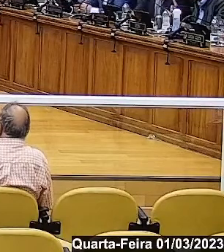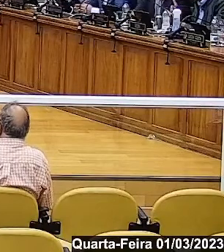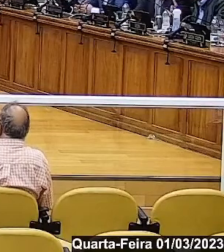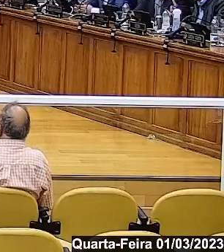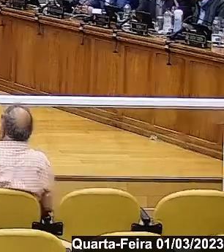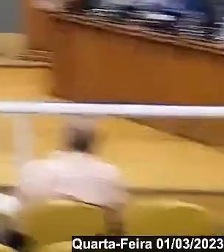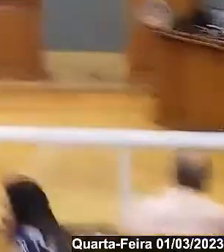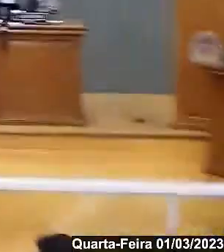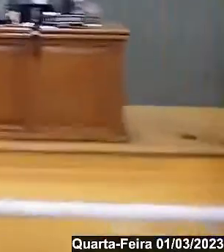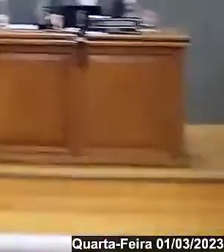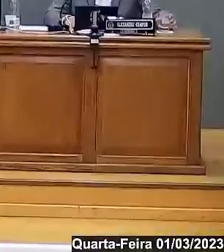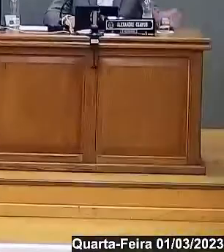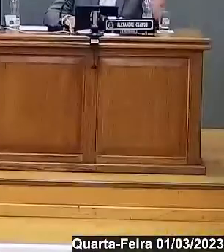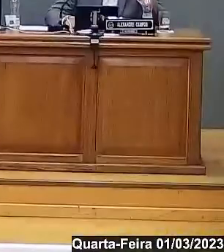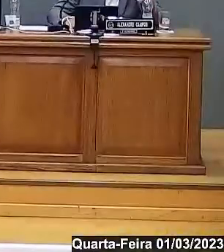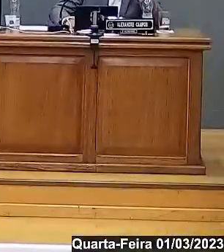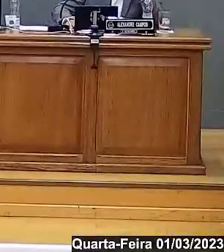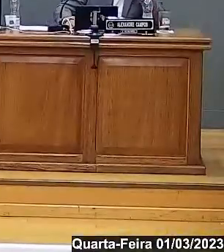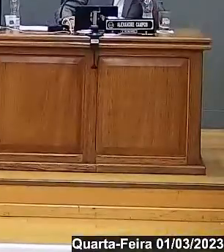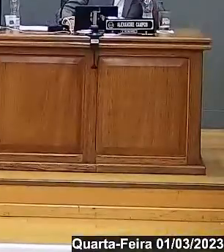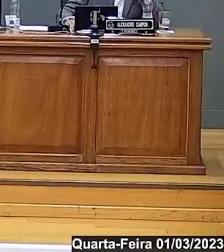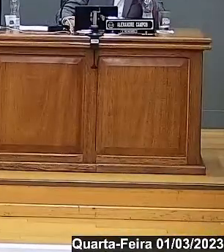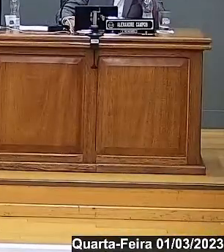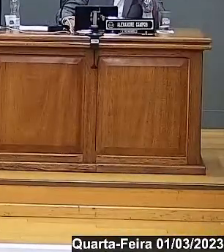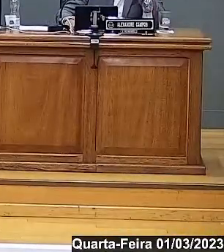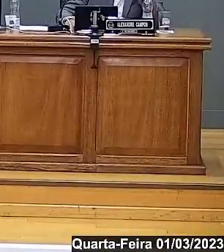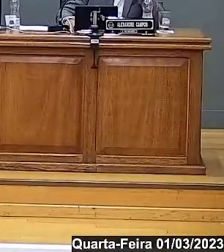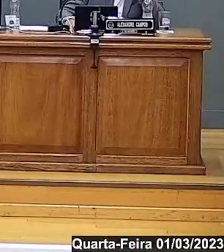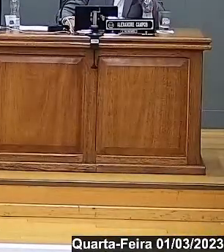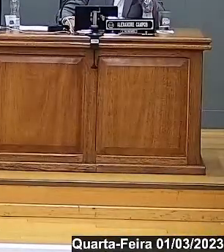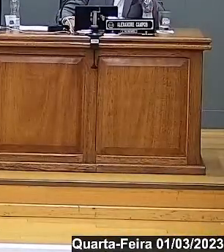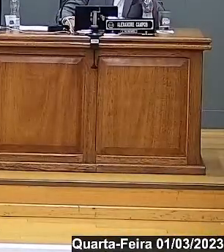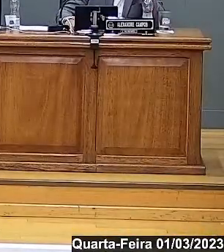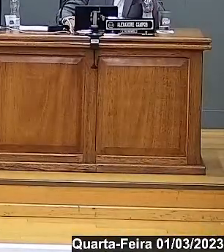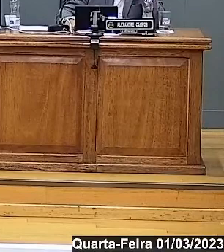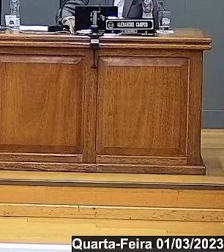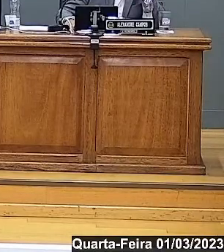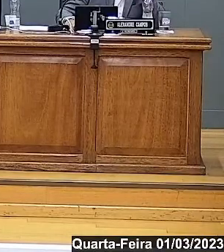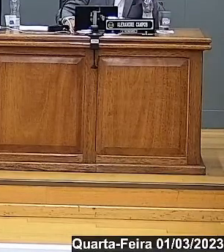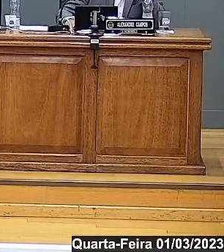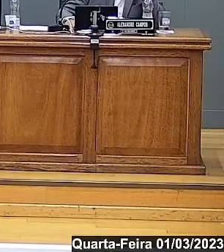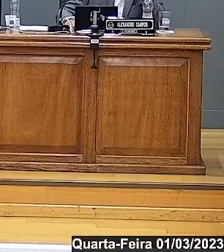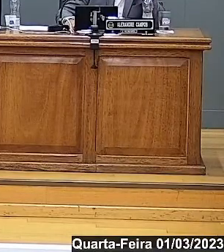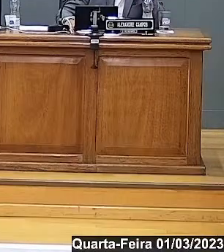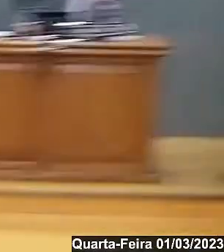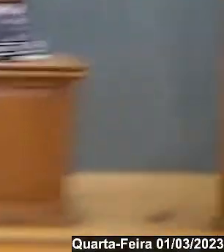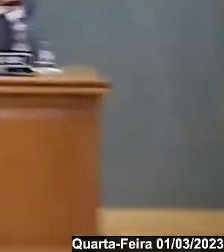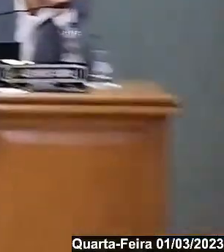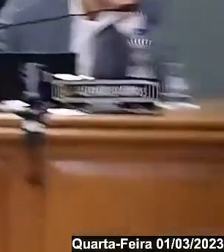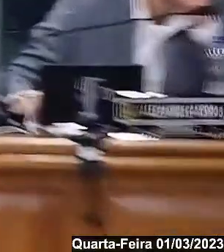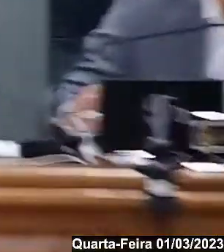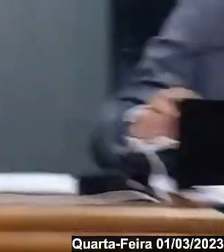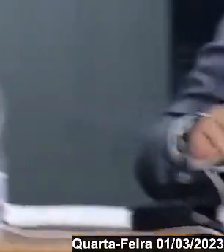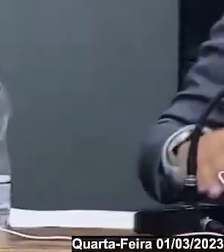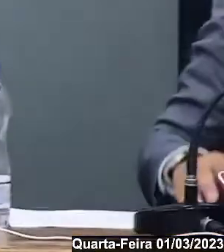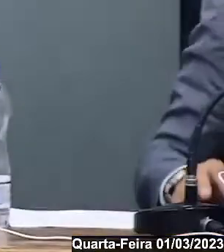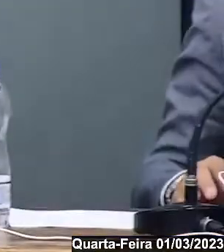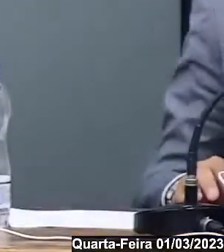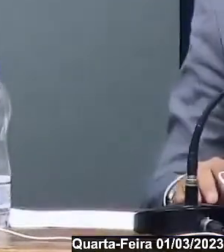de Souza Santos Dedé. Dispõe sobre concessão de título da Dona Imbuense das Artes a Flávio Nascimento da